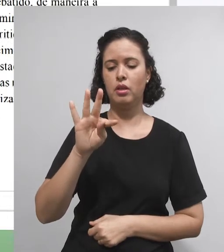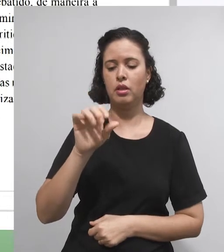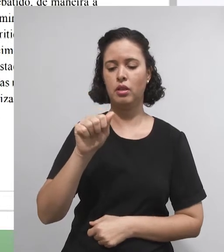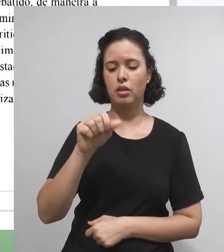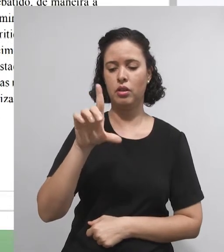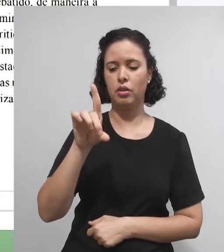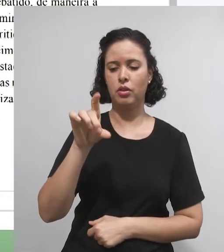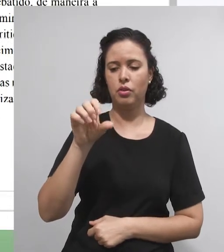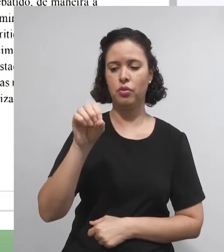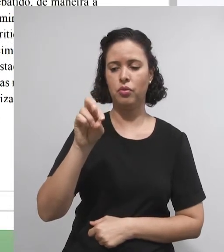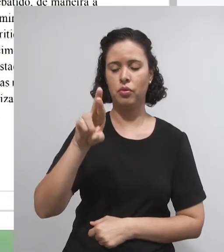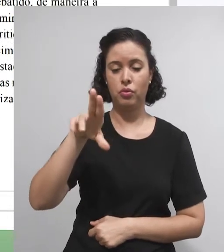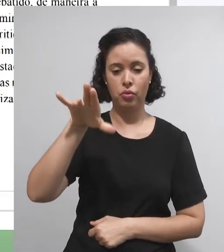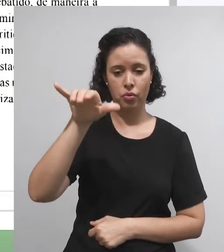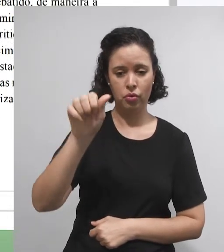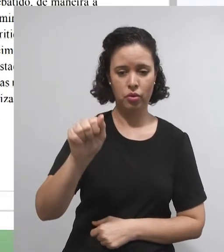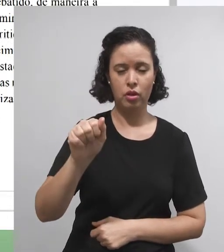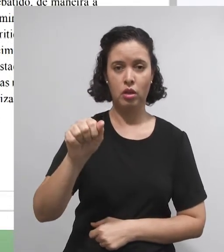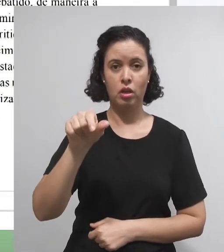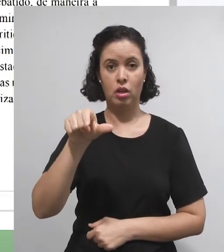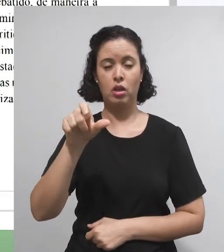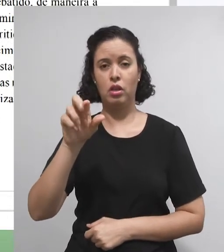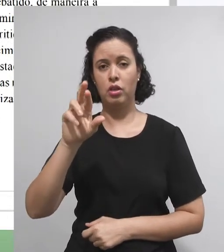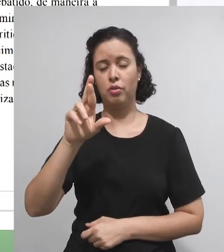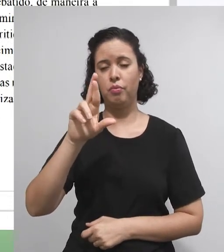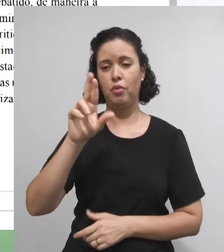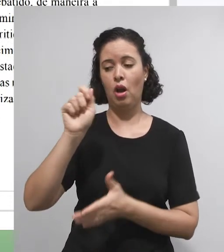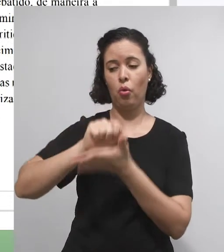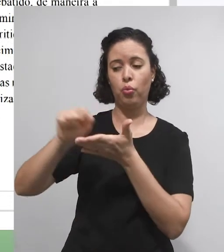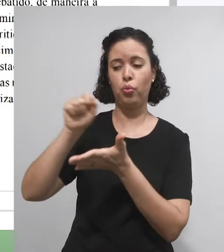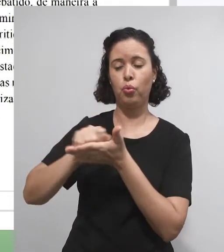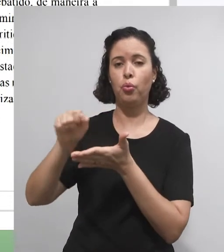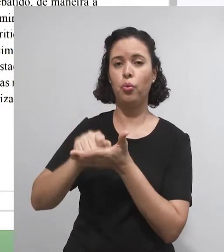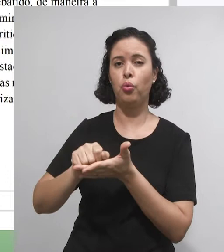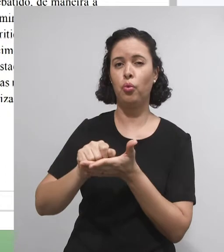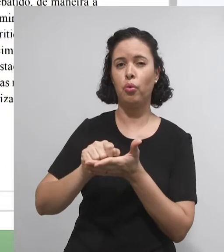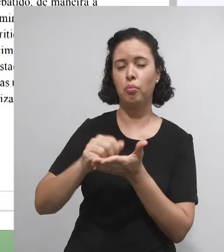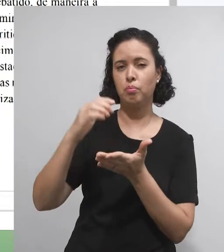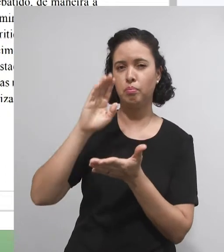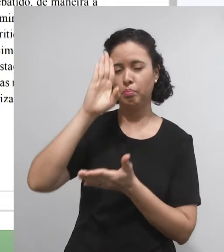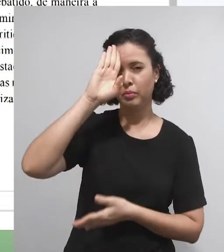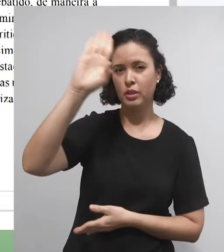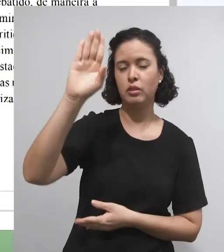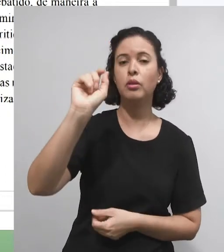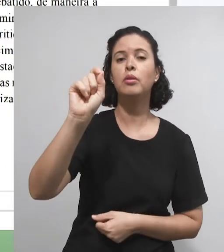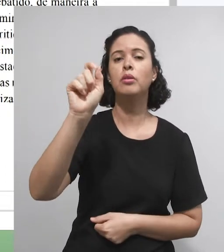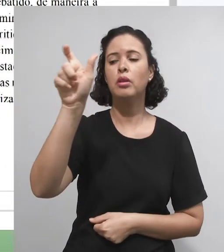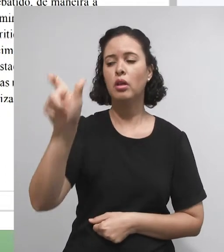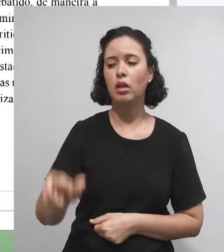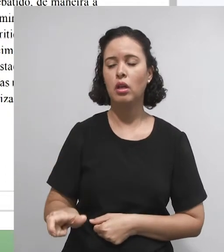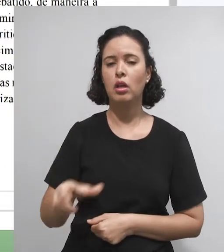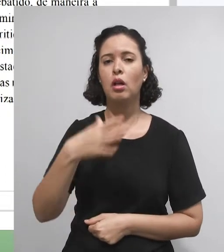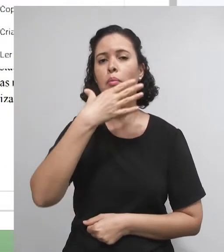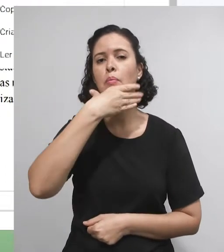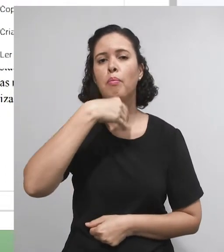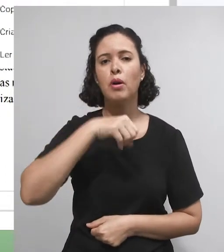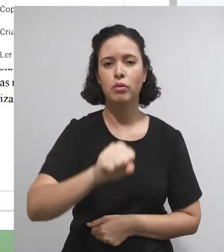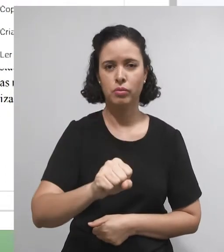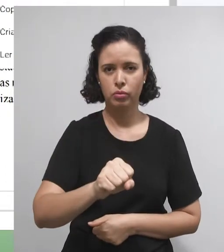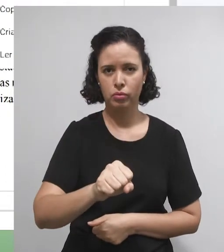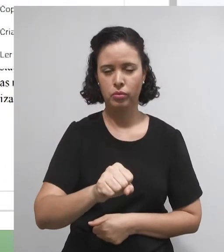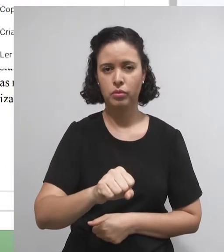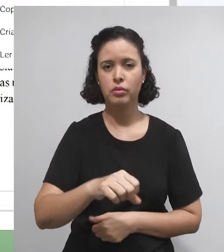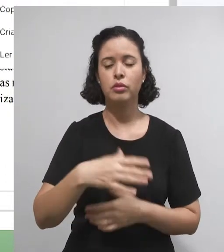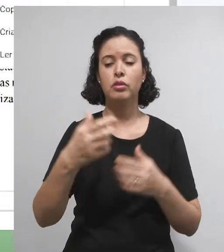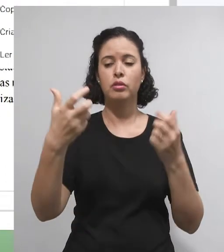o nosso destaque da pedagogia libertadora e vai trabalhar com essa ideia de condições marginalizadas. Então,